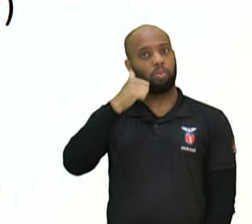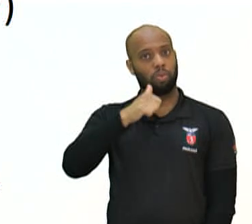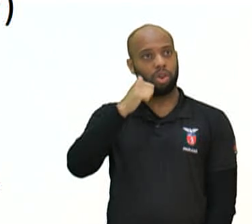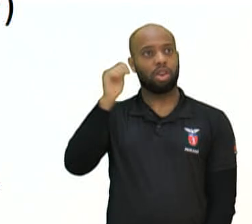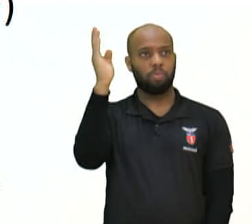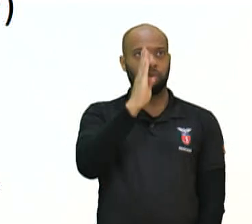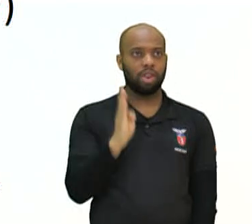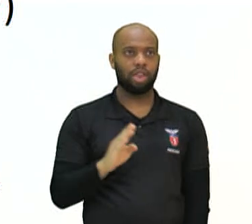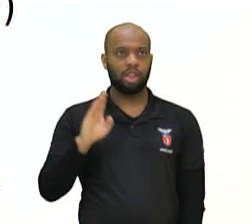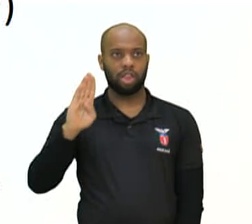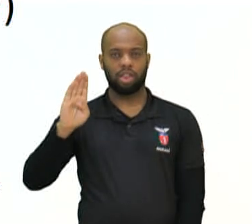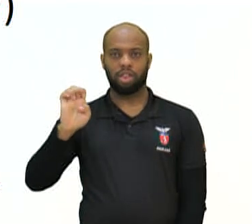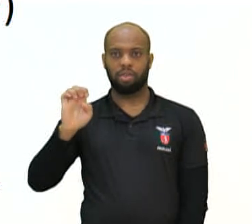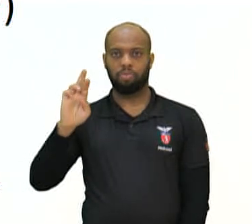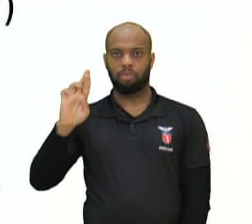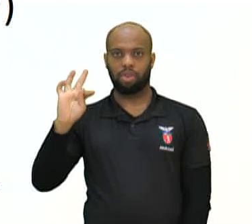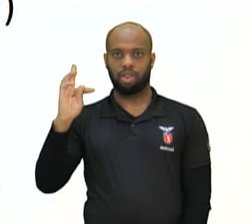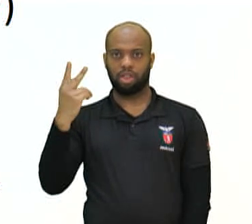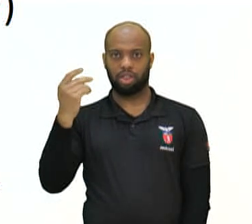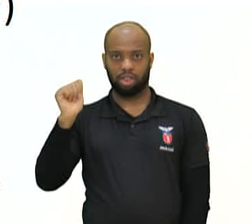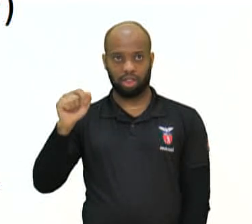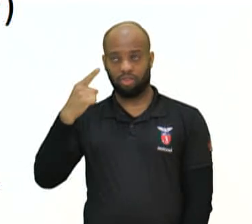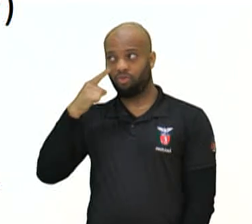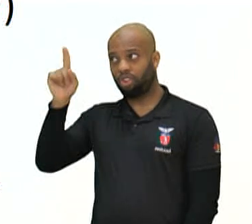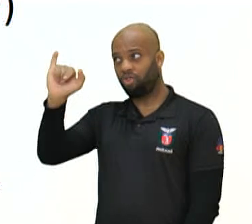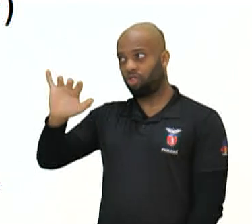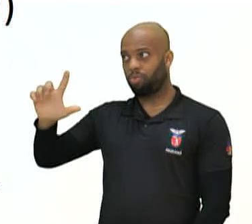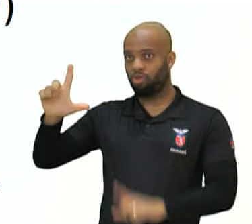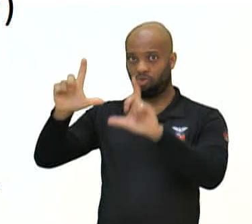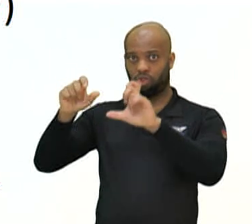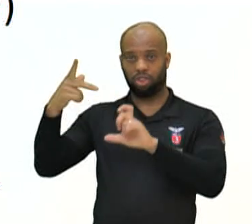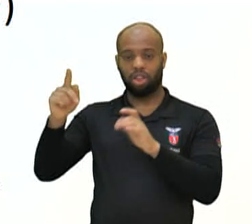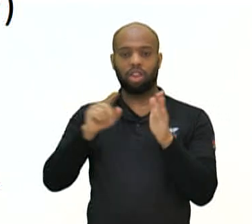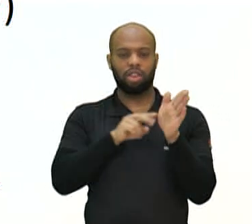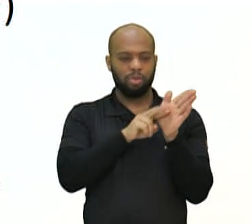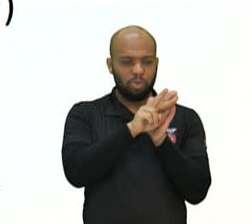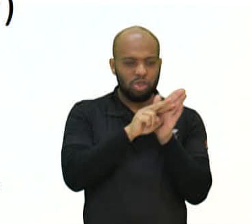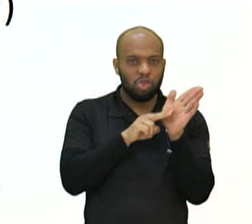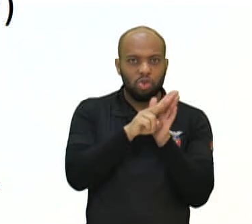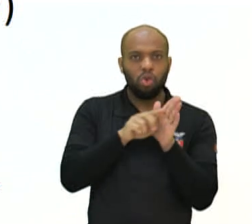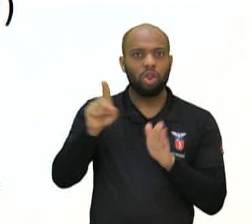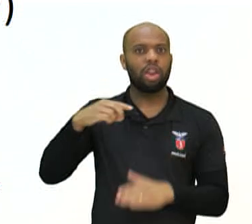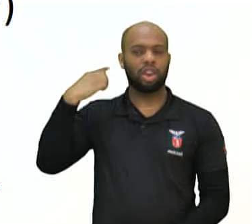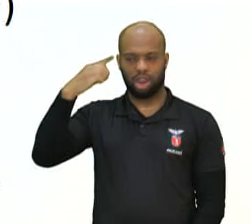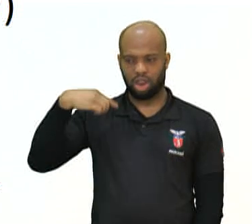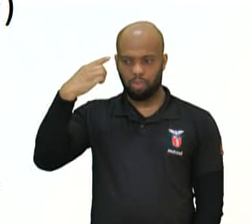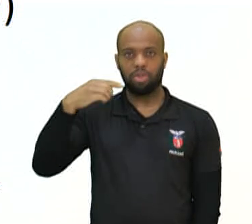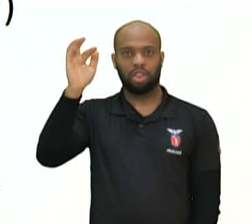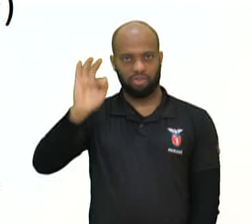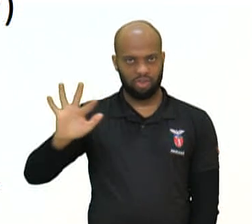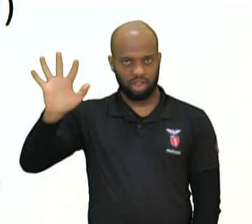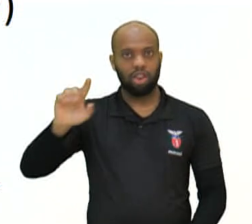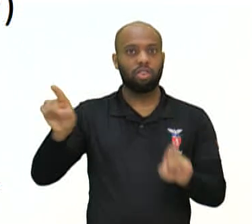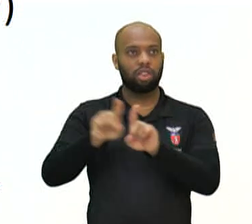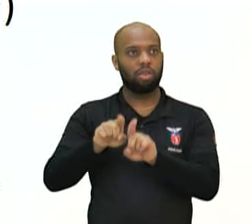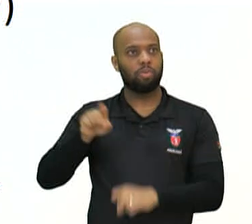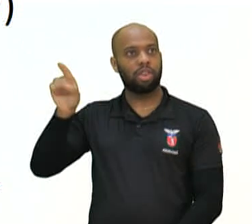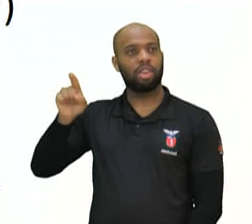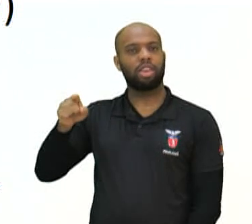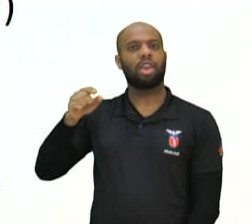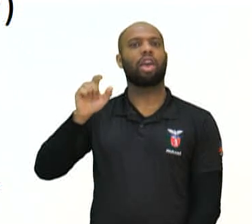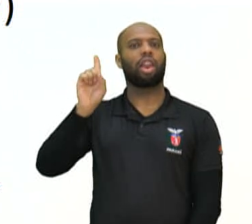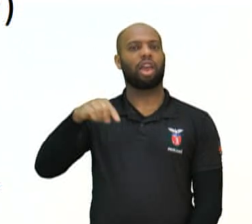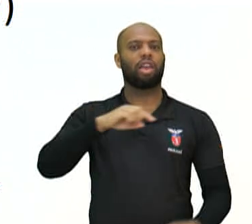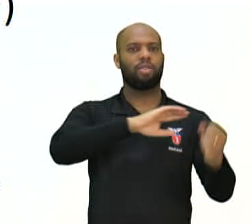que lembramos aqui em sua imagem. Ela era bióloga, foi deputada federal e foi uma